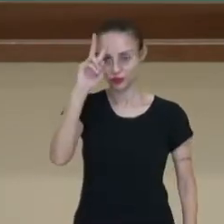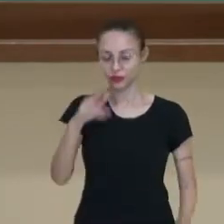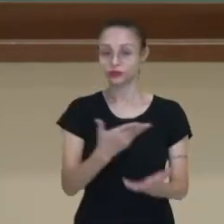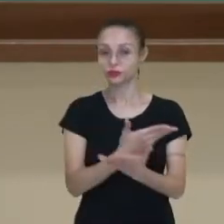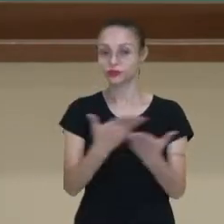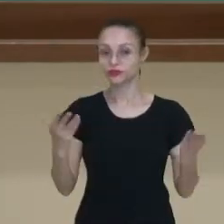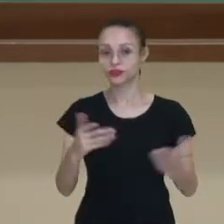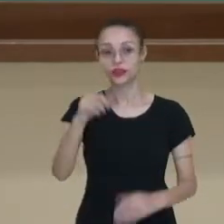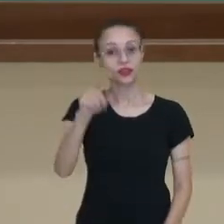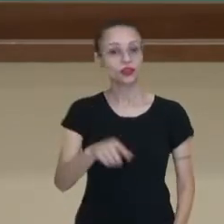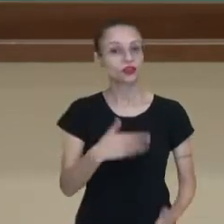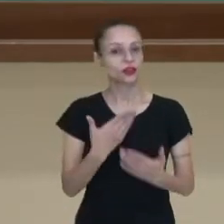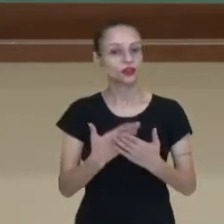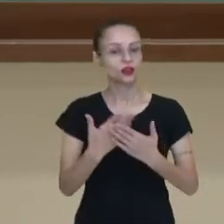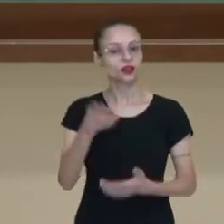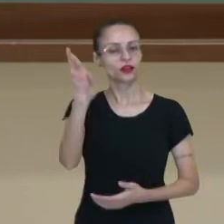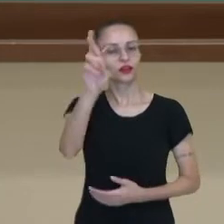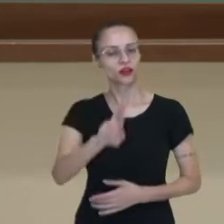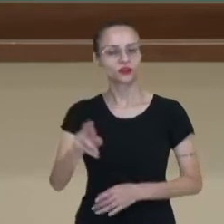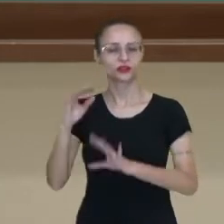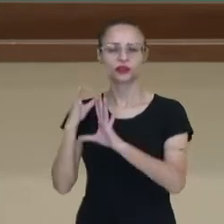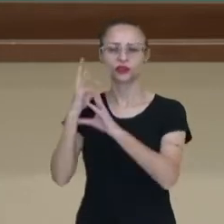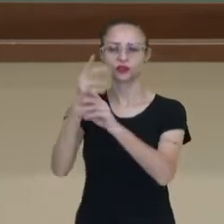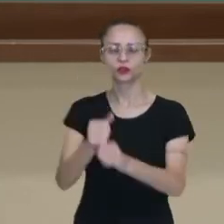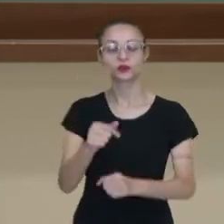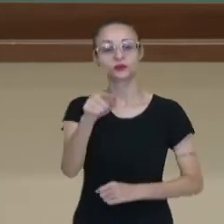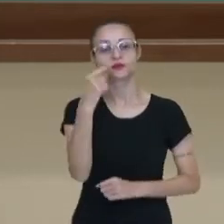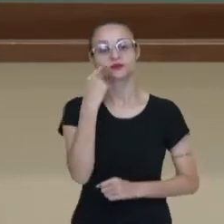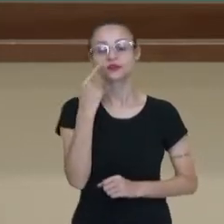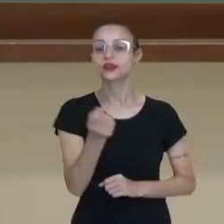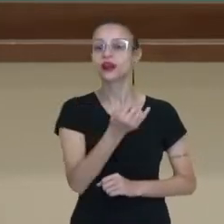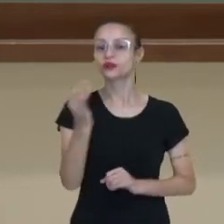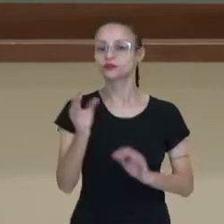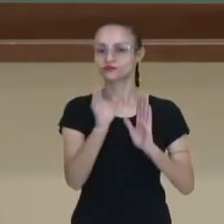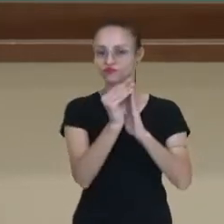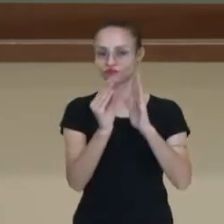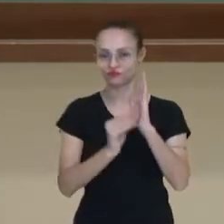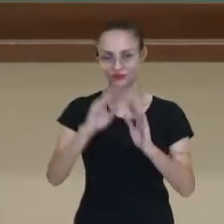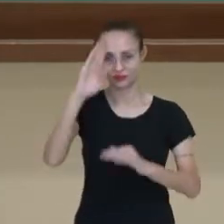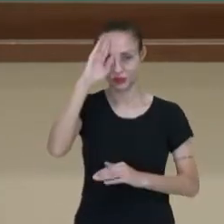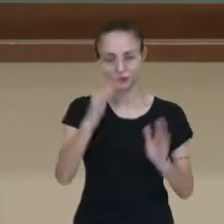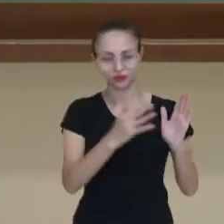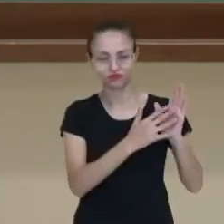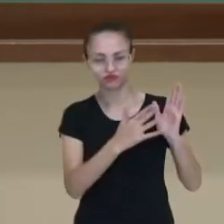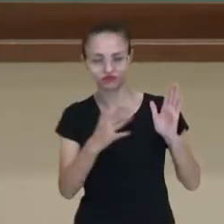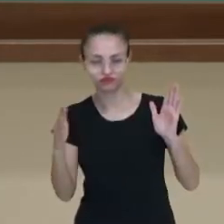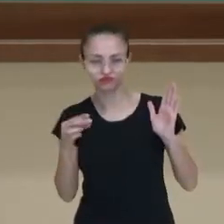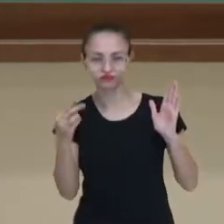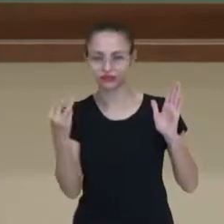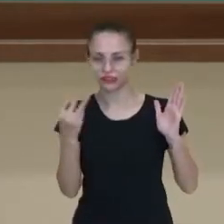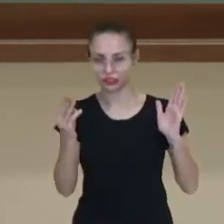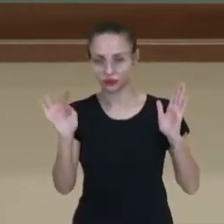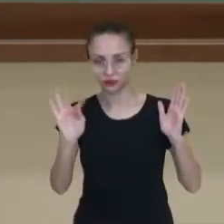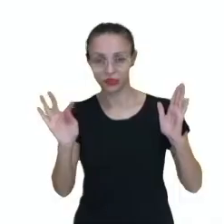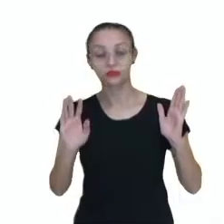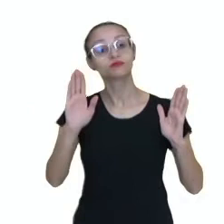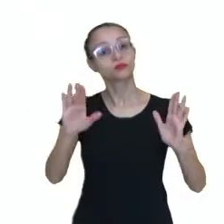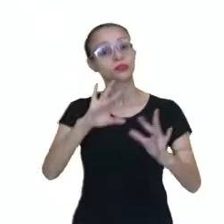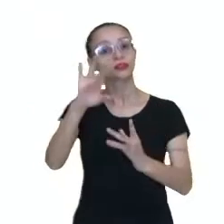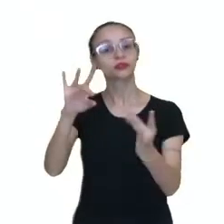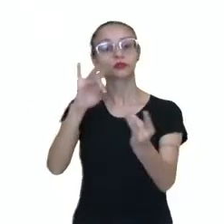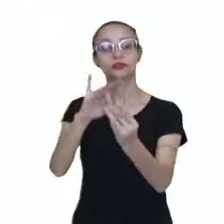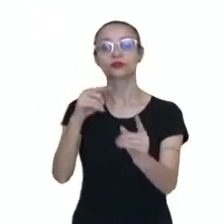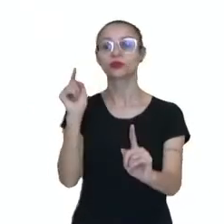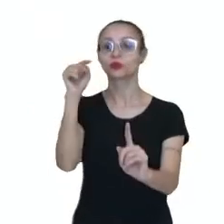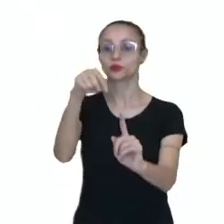de retomada em que vamos rever alguns dos principais conteúdos aí abordados ao longo do terceiro trimestre. Mais especificamente, o objetivo da nossa